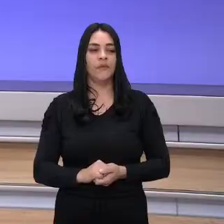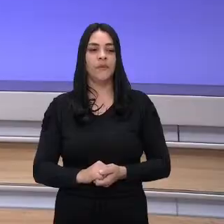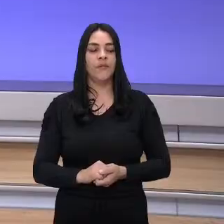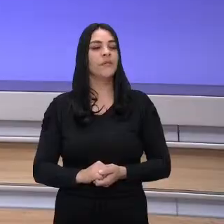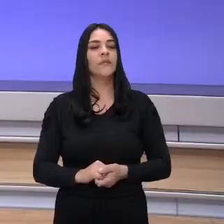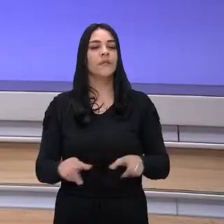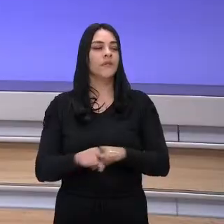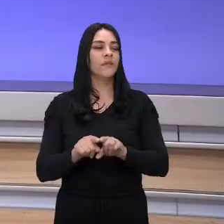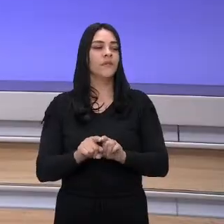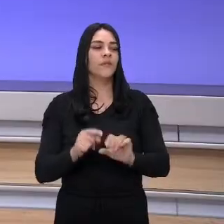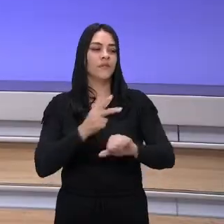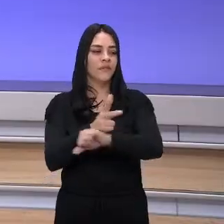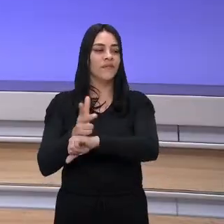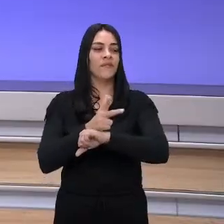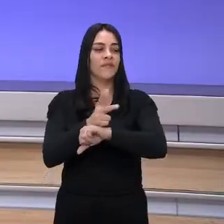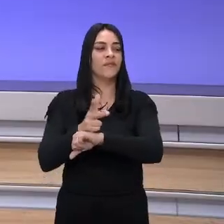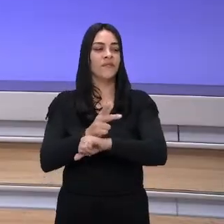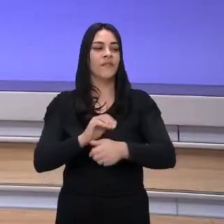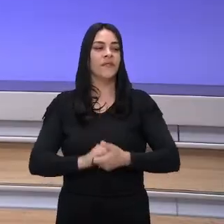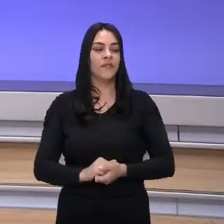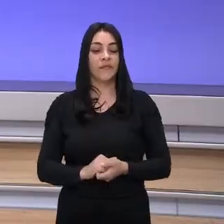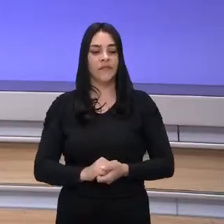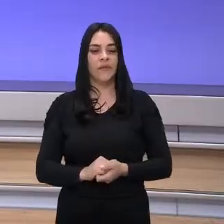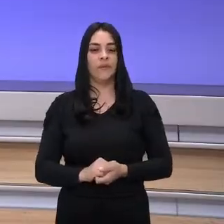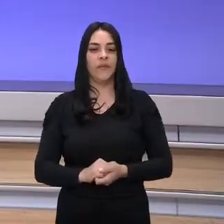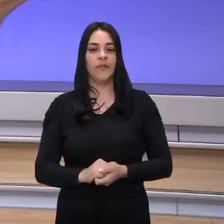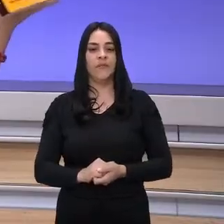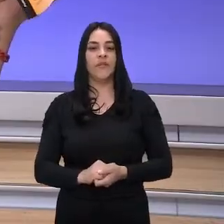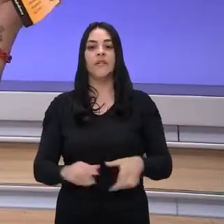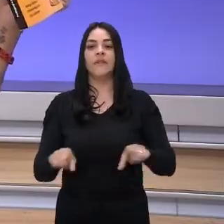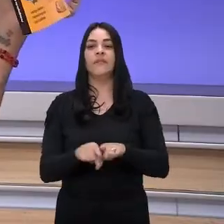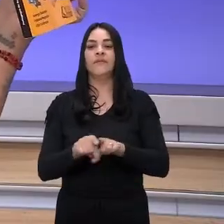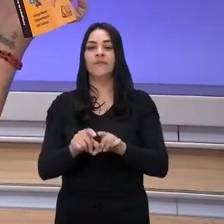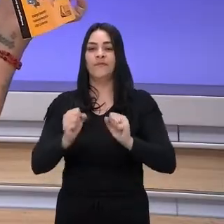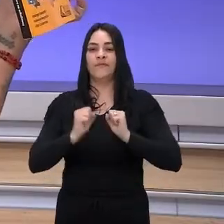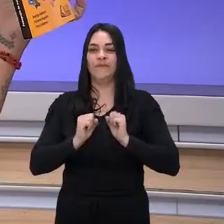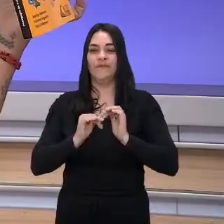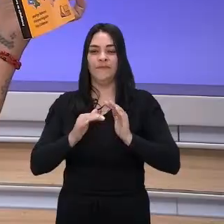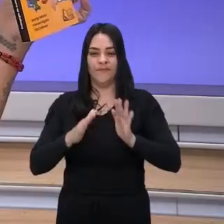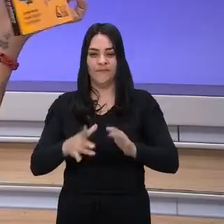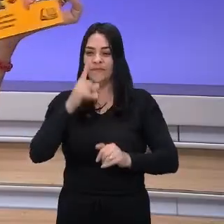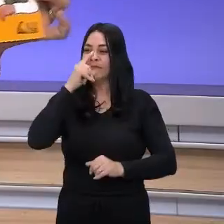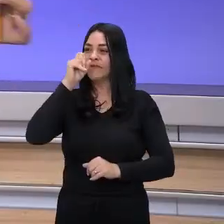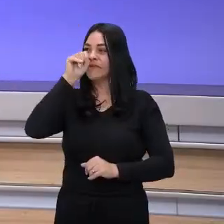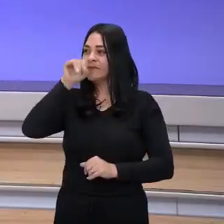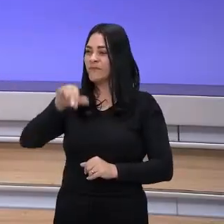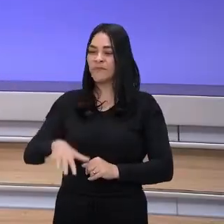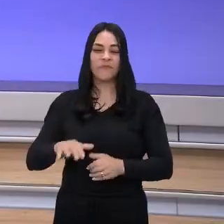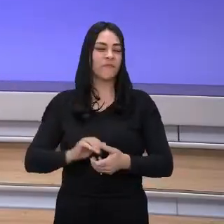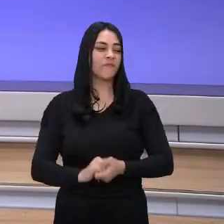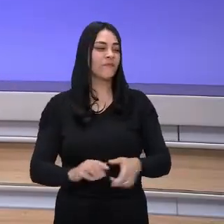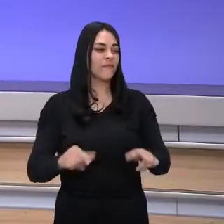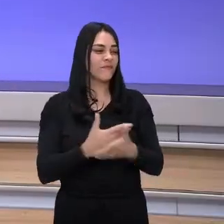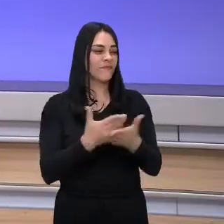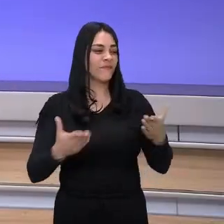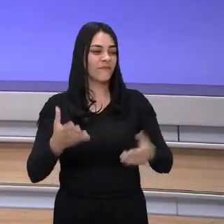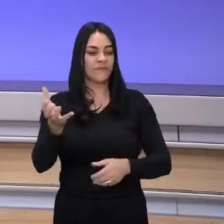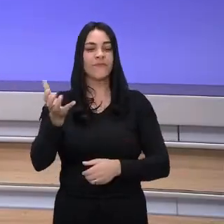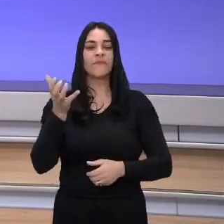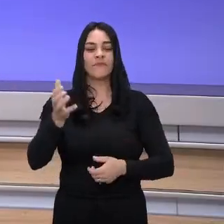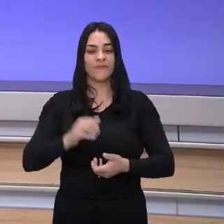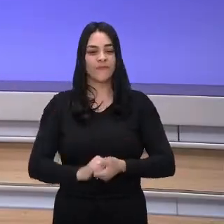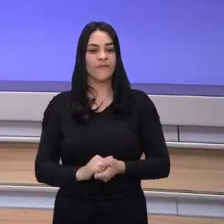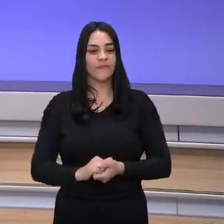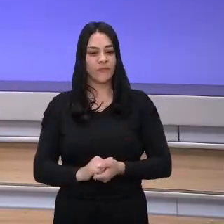Aí. E é Pedagogia da Autonomia e Escolas Lixo Zero. Depois, se vocês quiserem, eu posso até